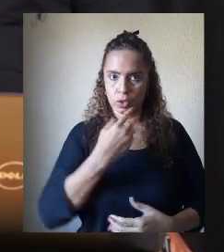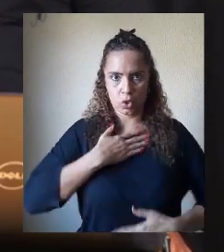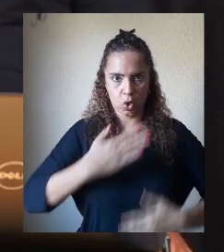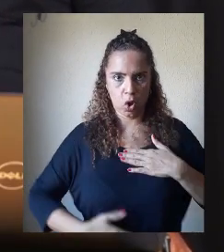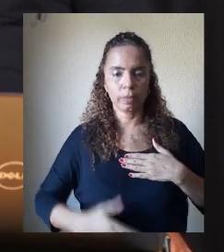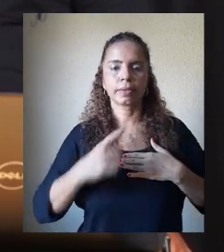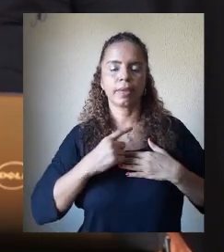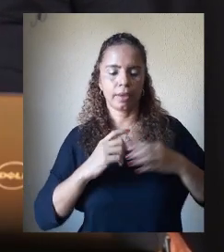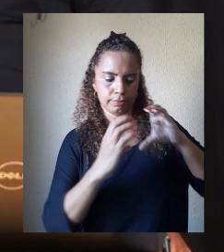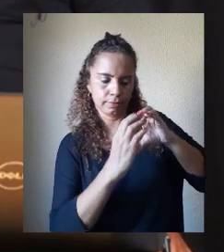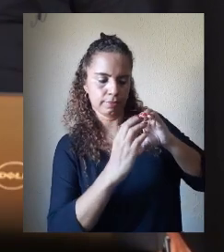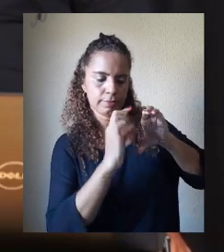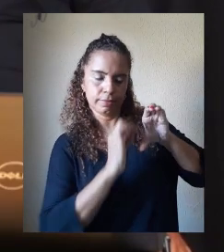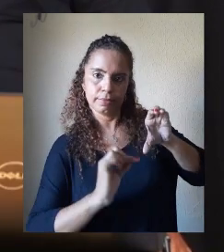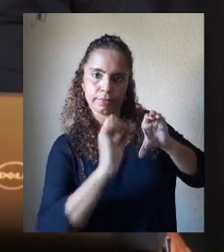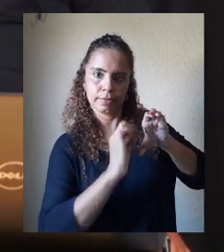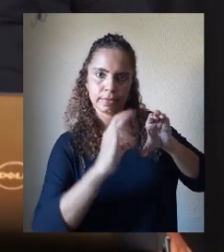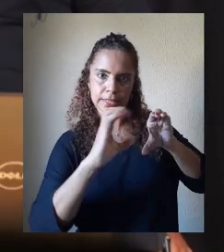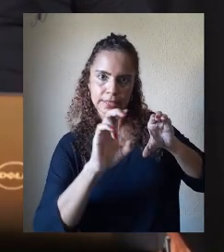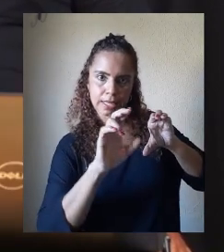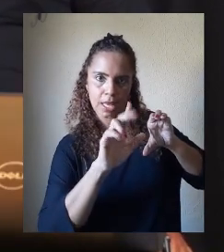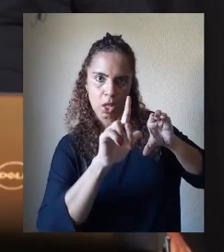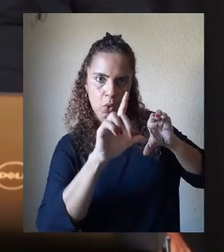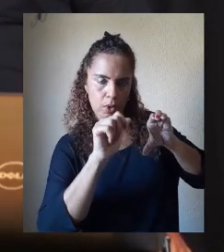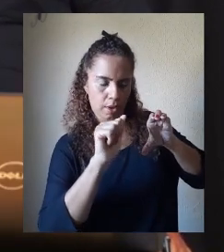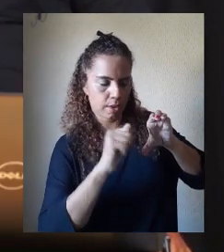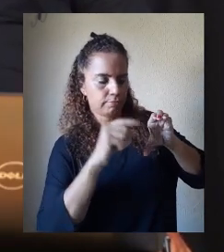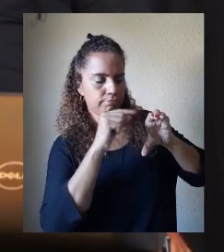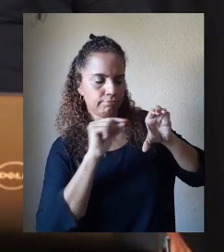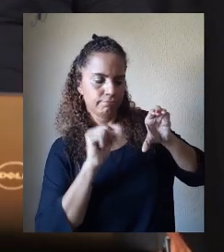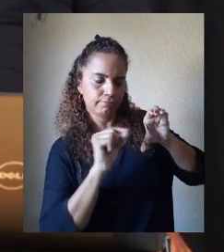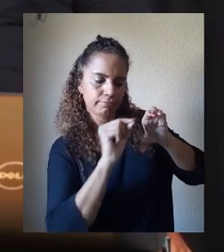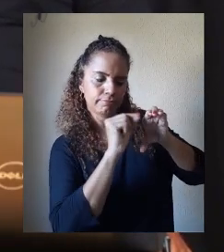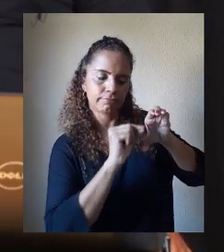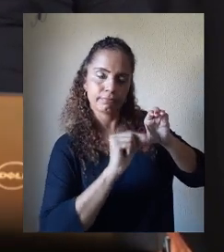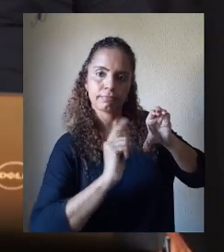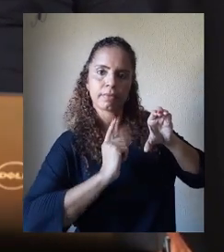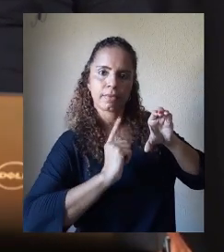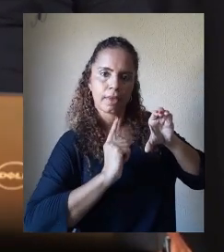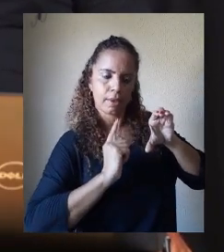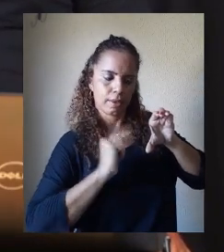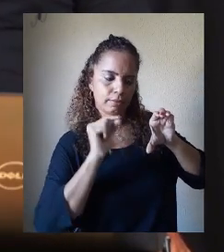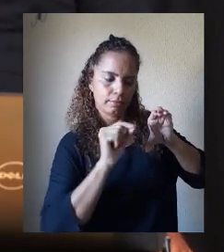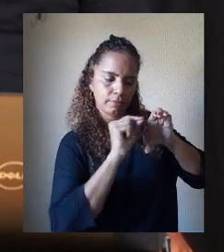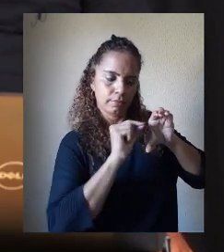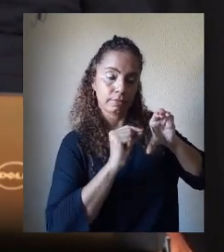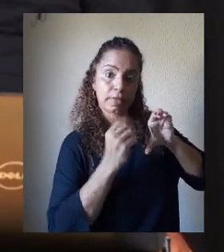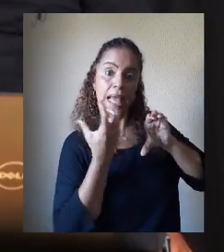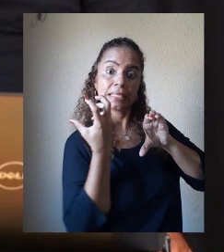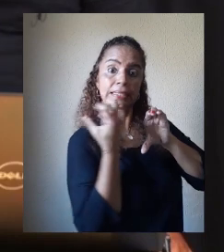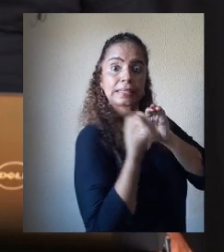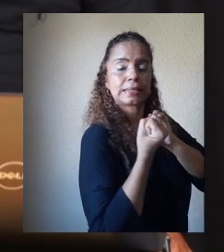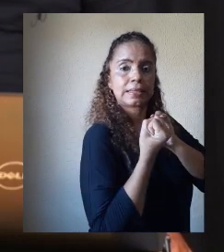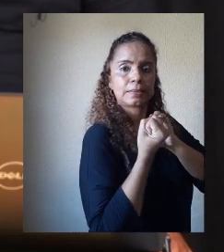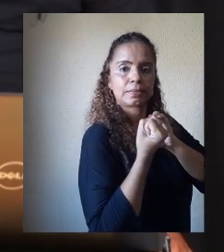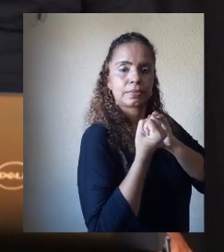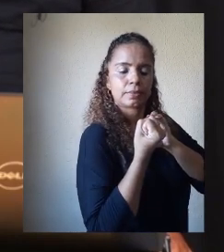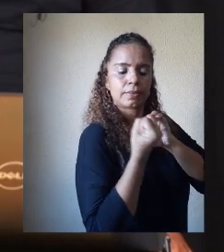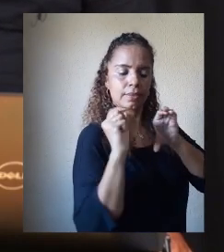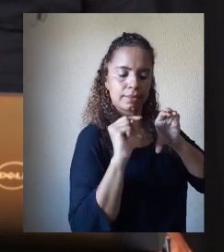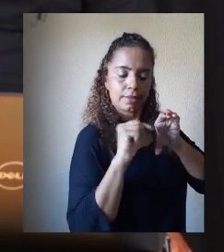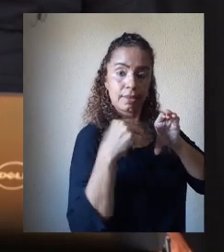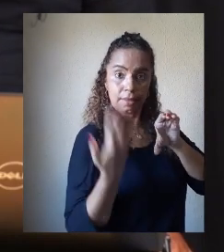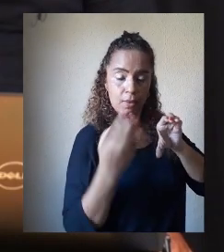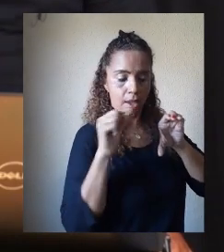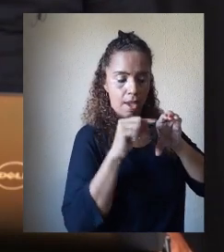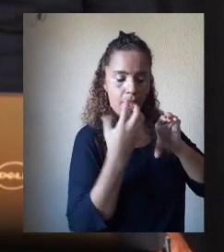células para invadir a célula. A grande parte das nossas células tem esses receptores e são as células que são infectáveis. Por exemplo,